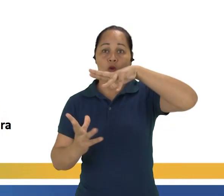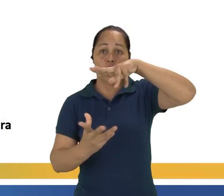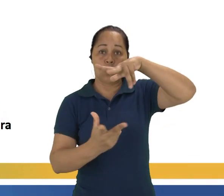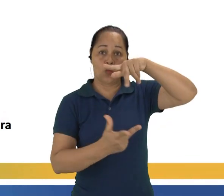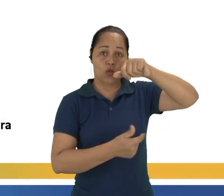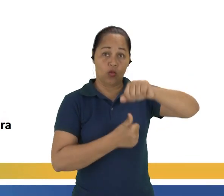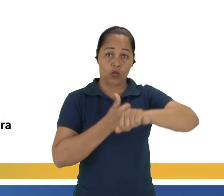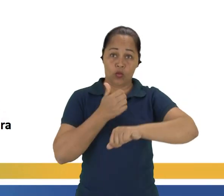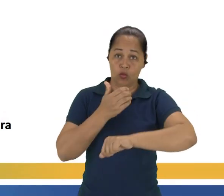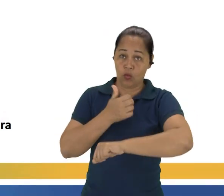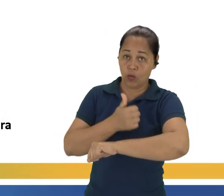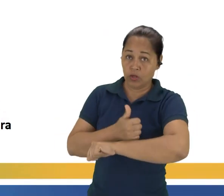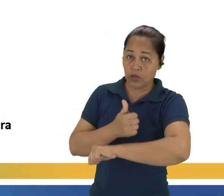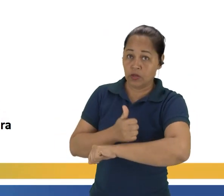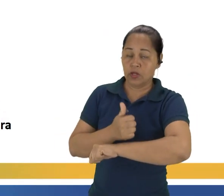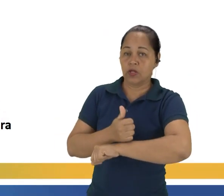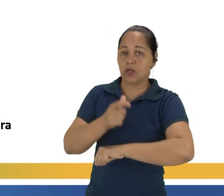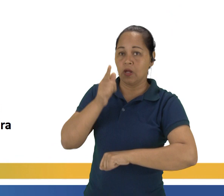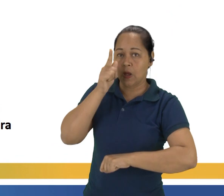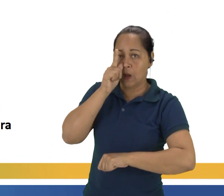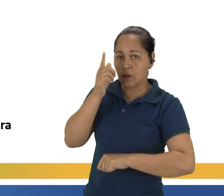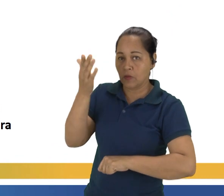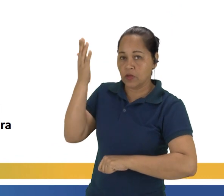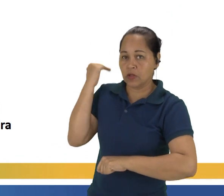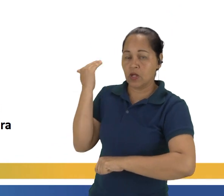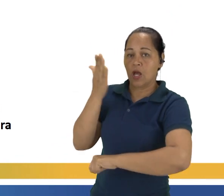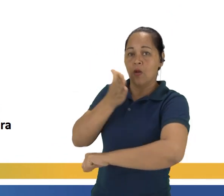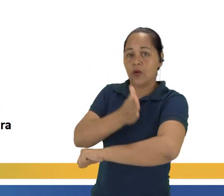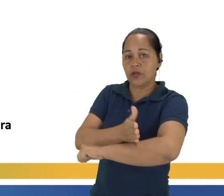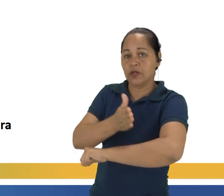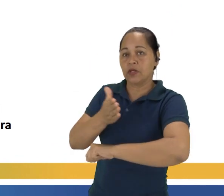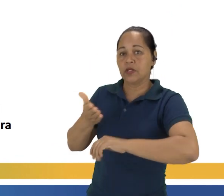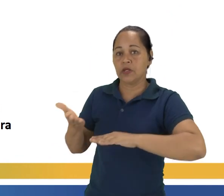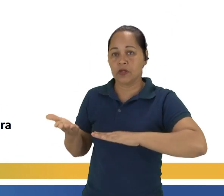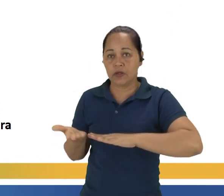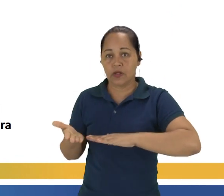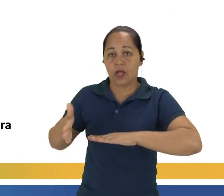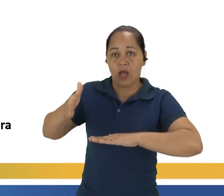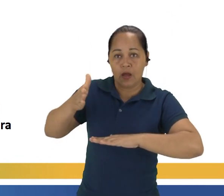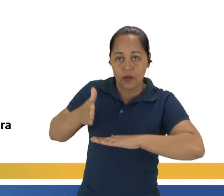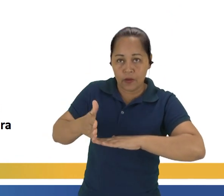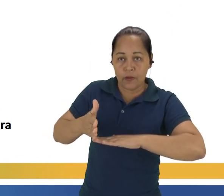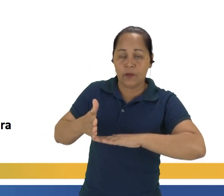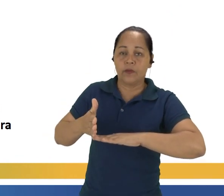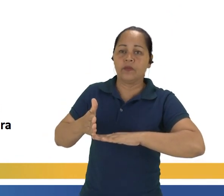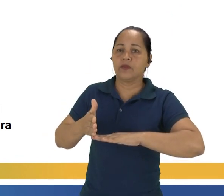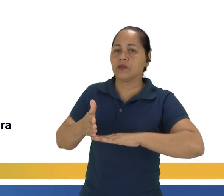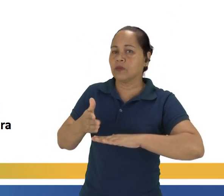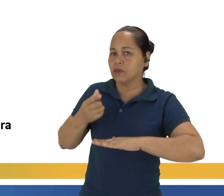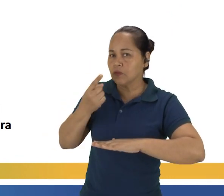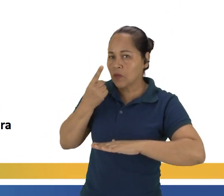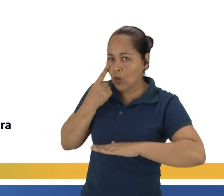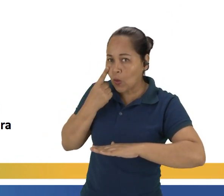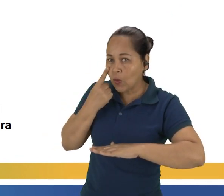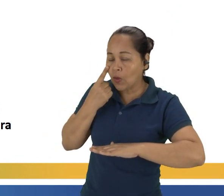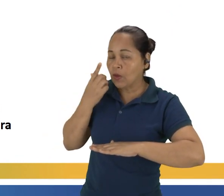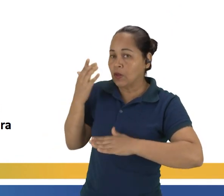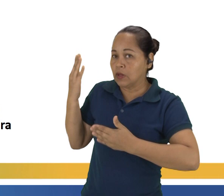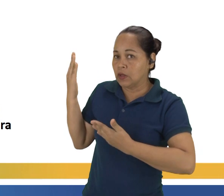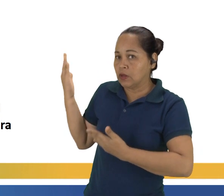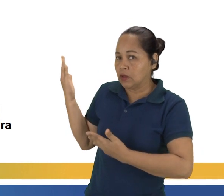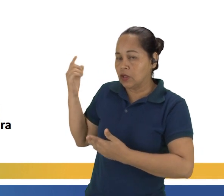mundo medieval antes o clássico grego né depois da idade média moderna e agora o contemporâneo então vamos ter uma referência por exemplo